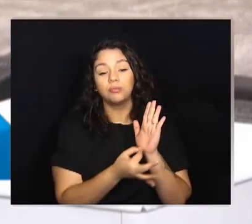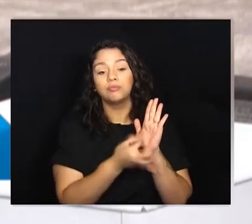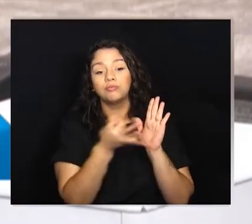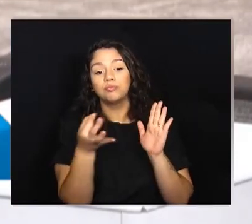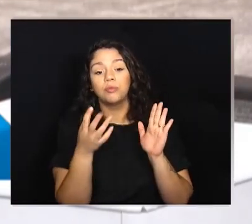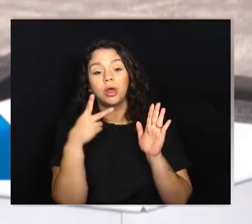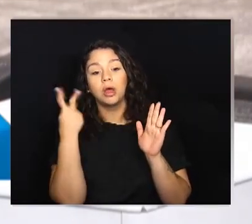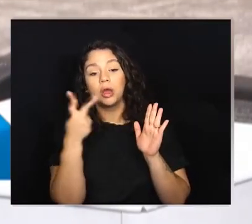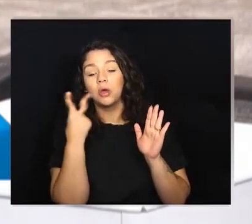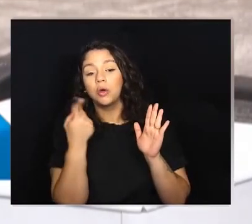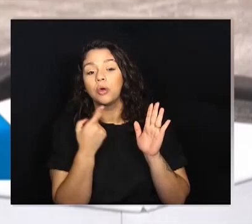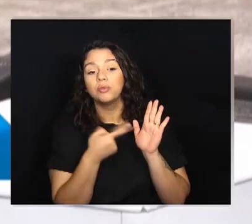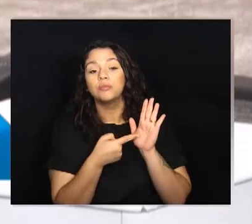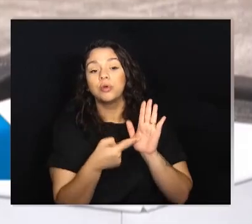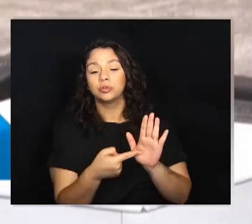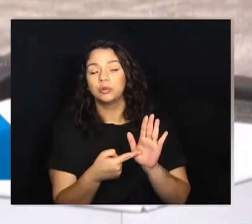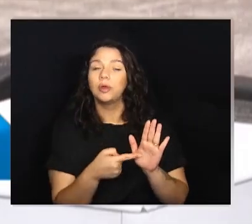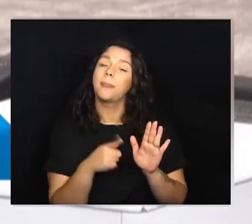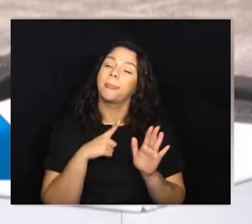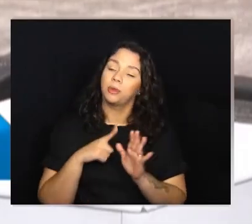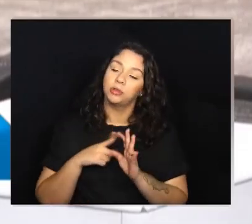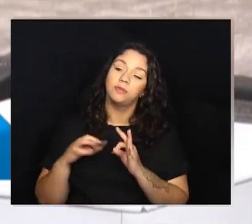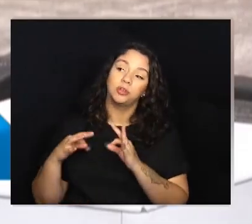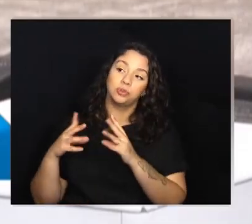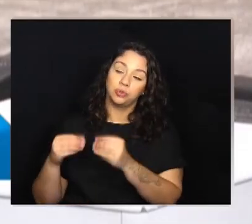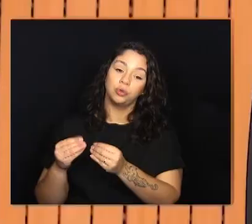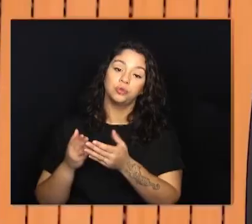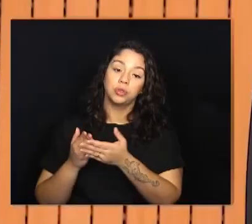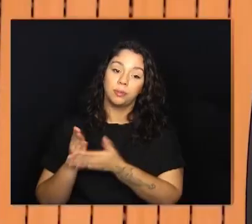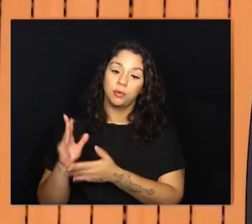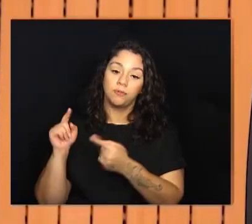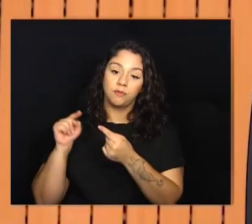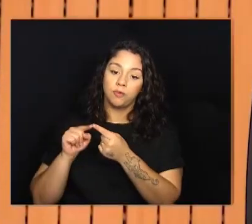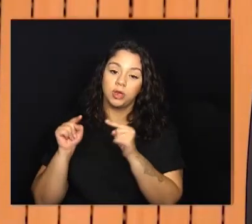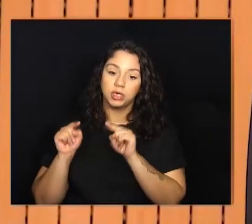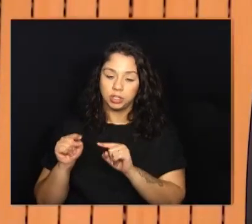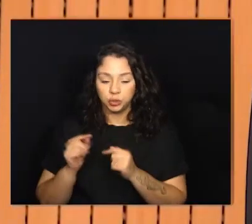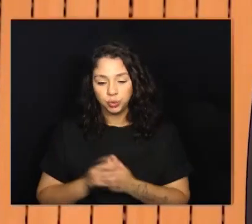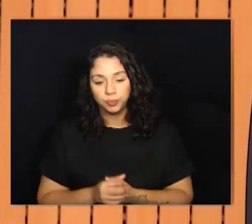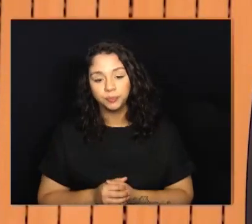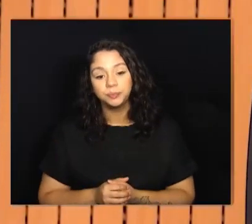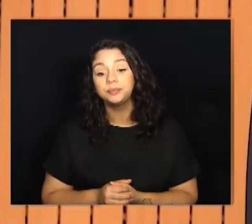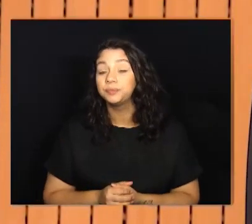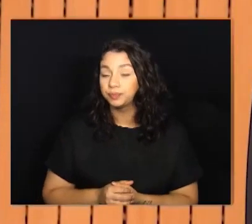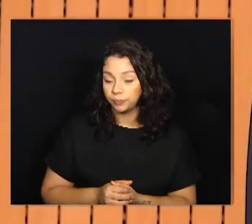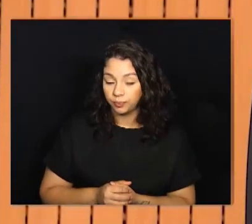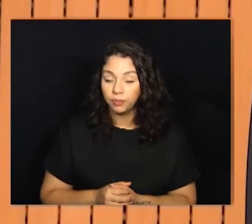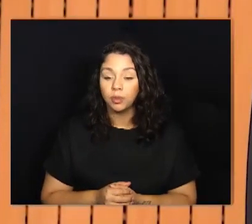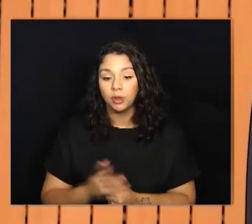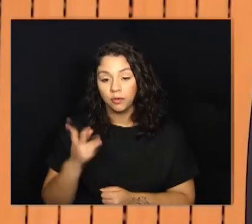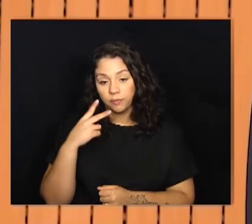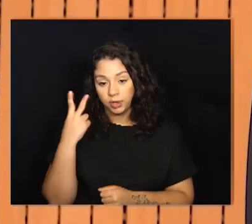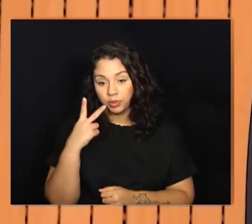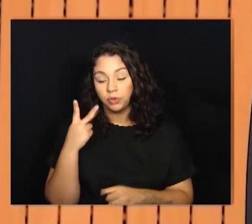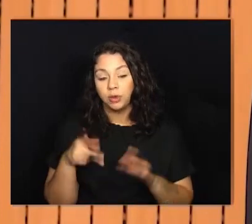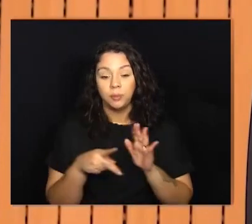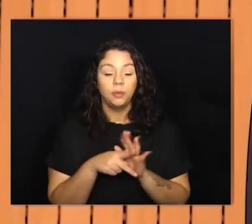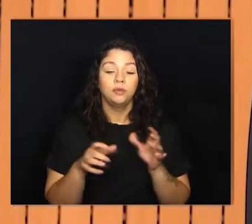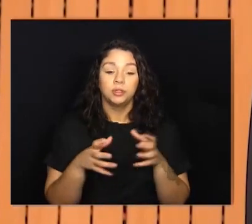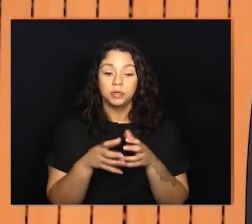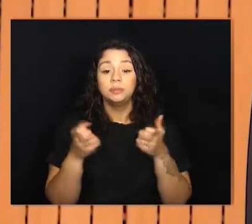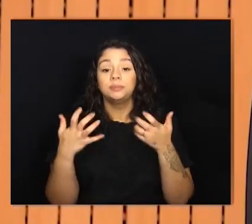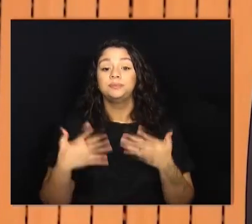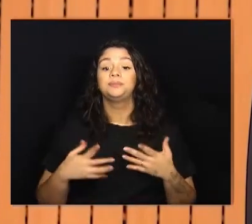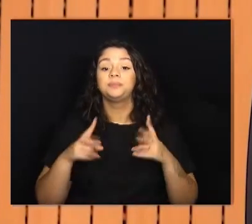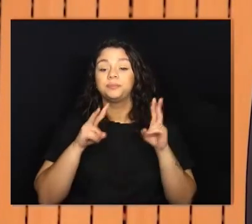relator apontou. Então, foram todos aprovados nesse sentido. A presidente do colegiado destaca os temas que têm sido debatidos